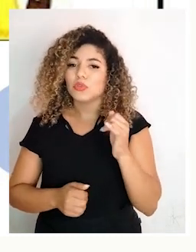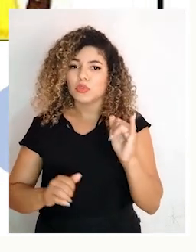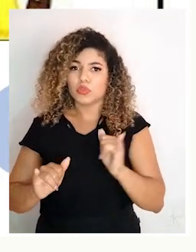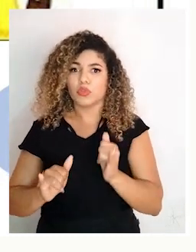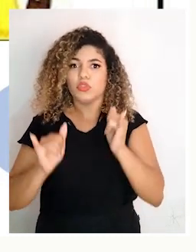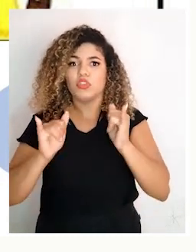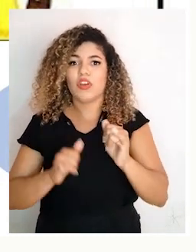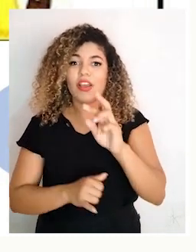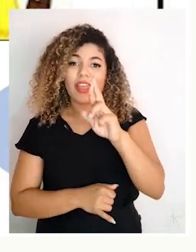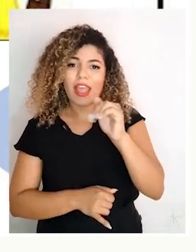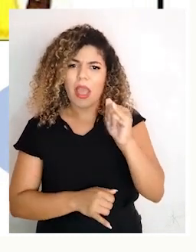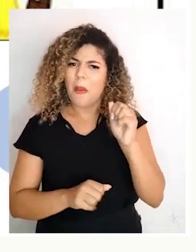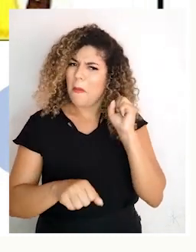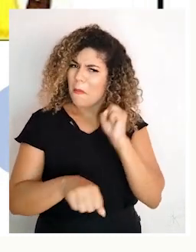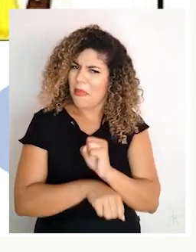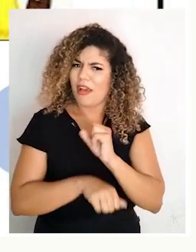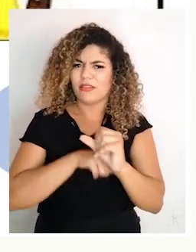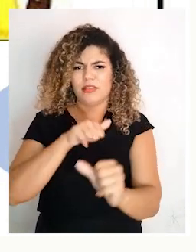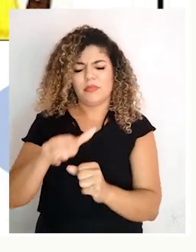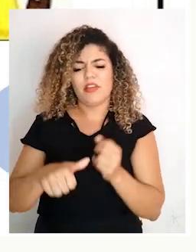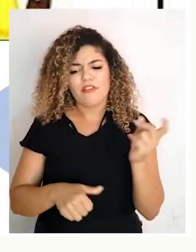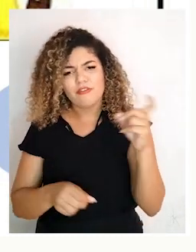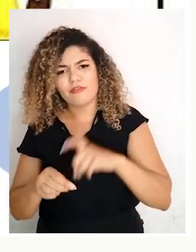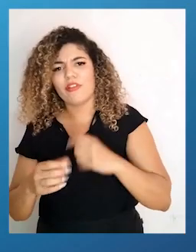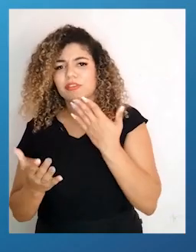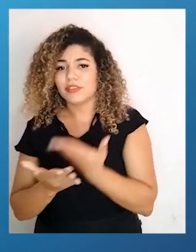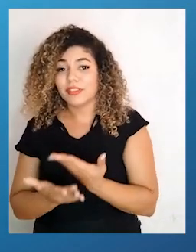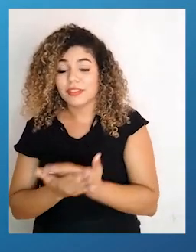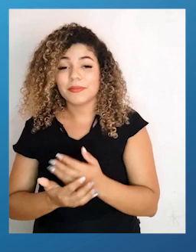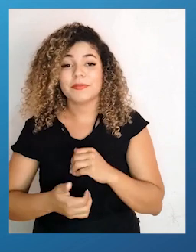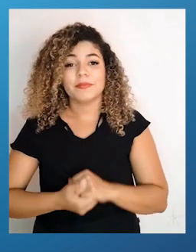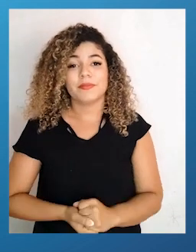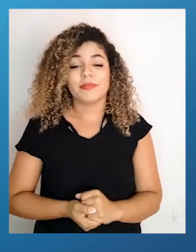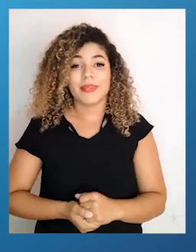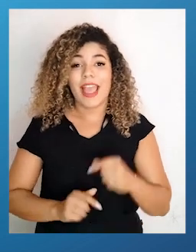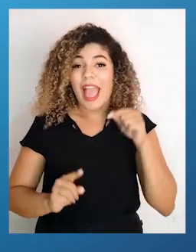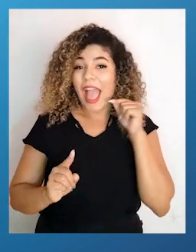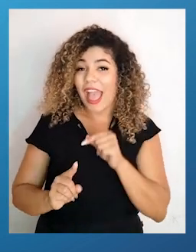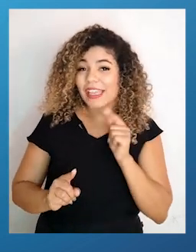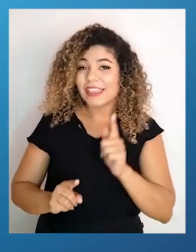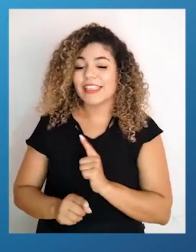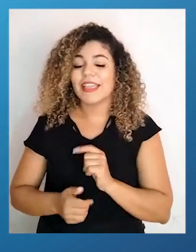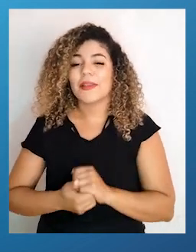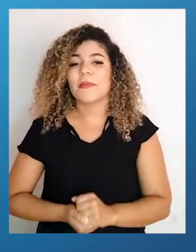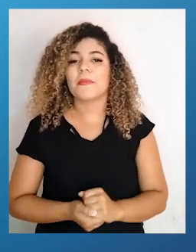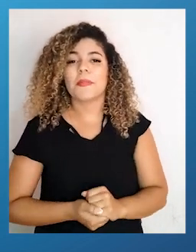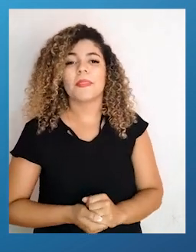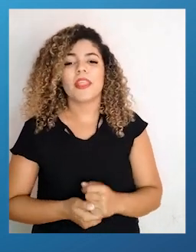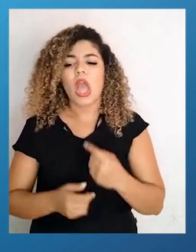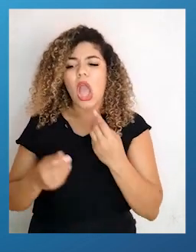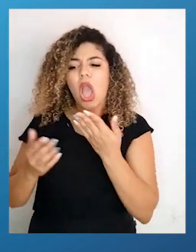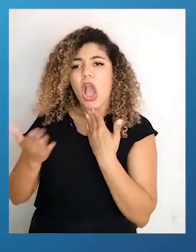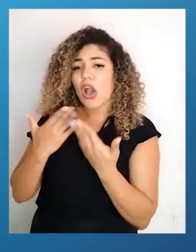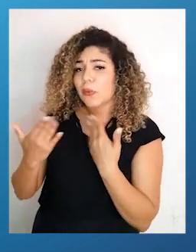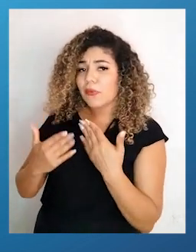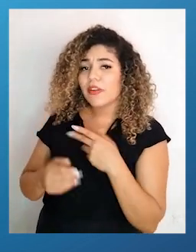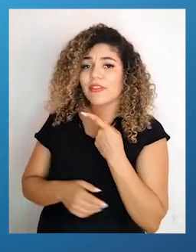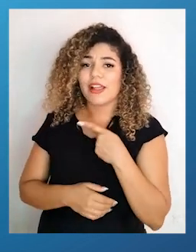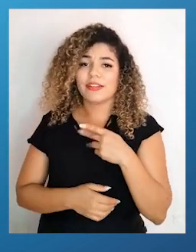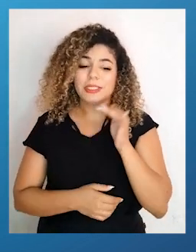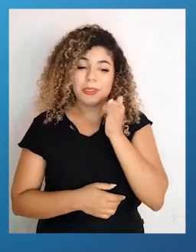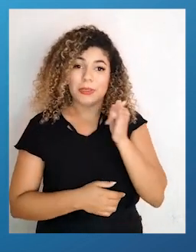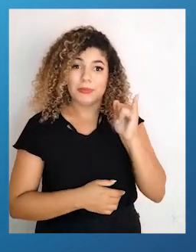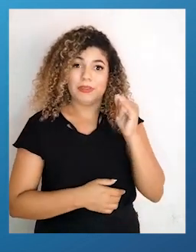de caçar pokémons e volte a estudar. Aqui nós temos um diálogo sobre a descarga